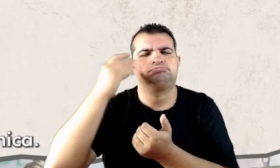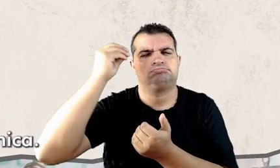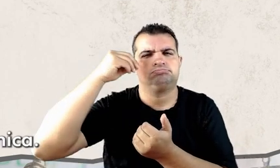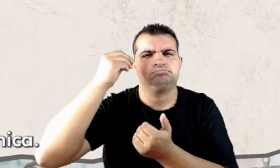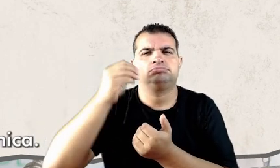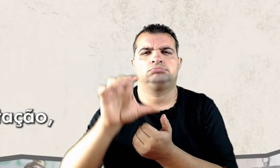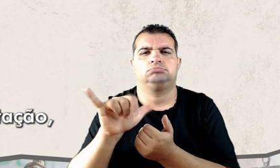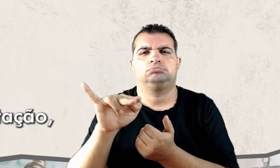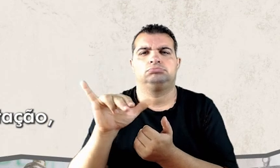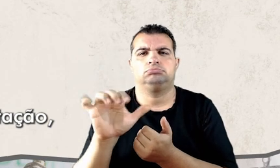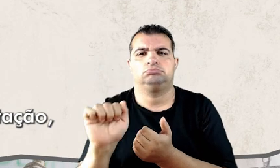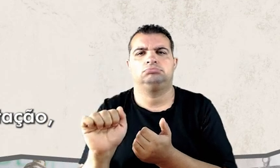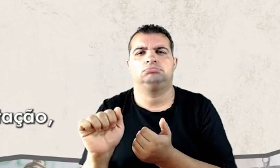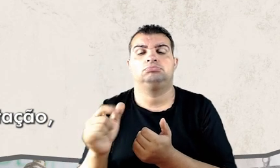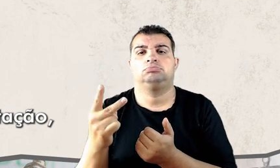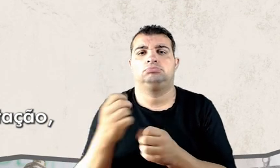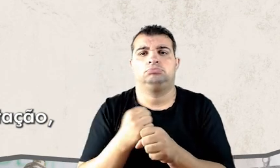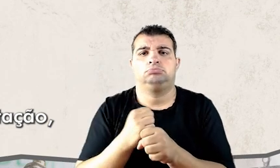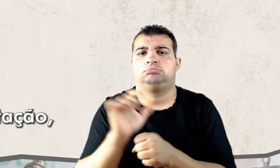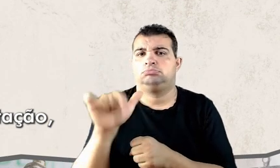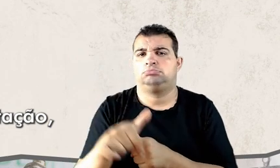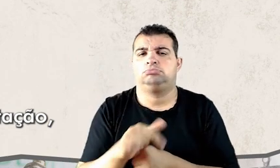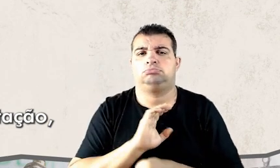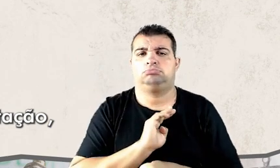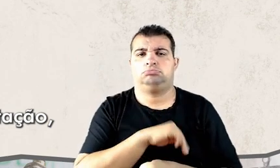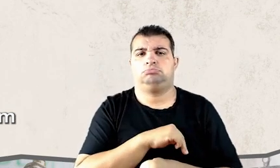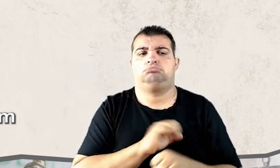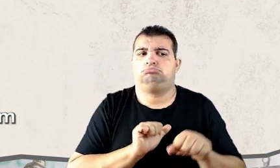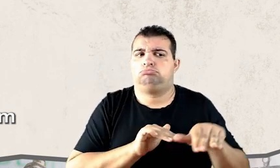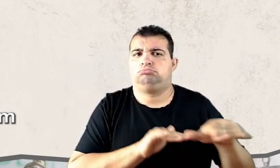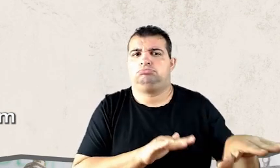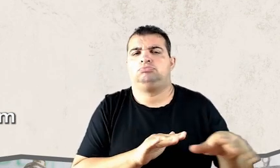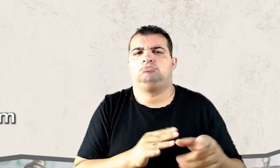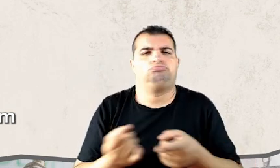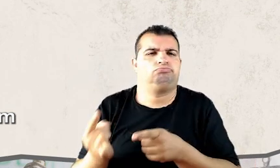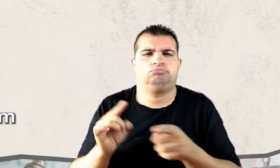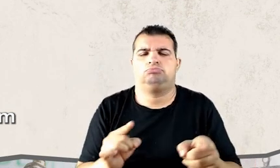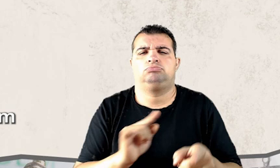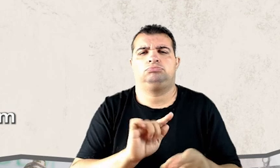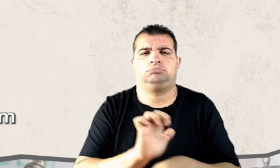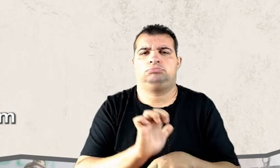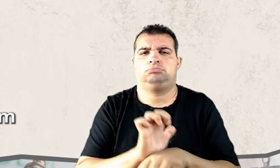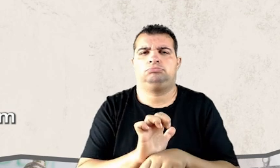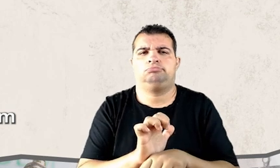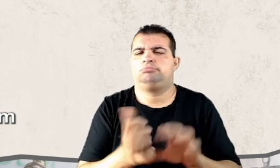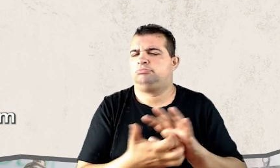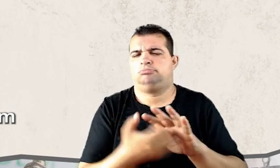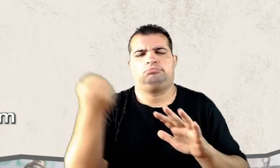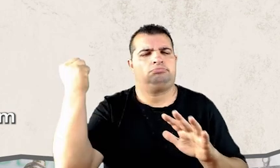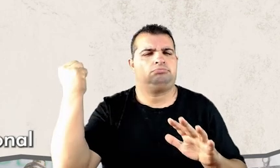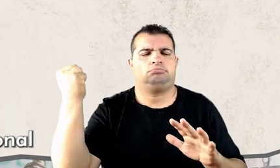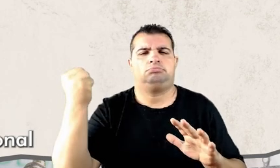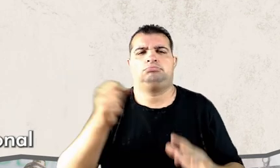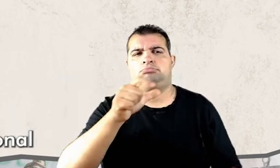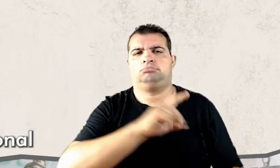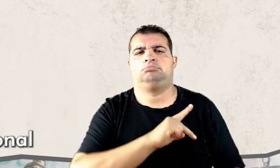chamada psicologia clínica. Dois anos depois da regulamentação, os militares dão um golpe de Estado e depõem o presidente João